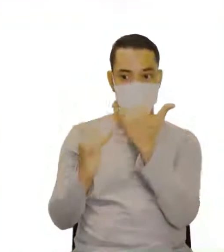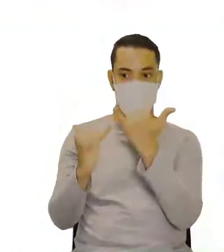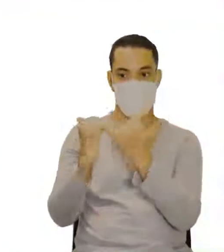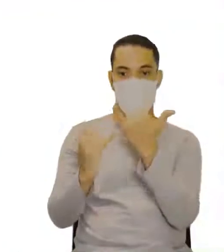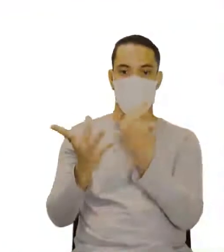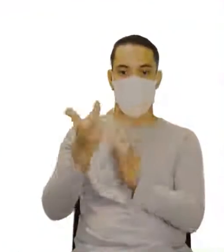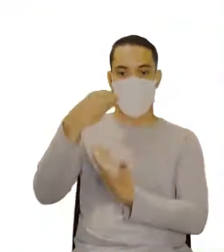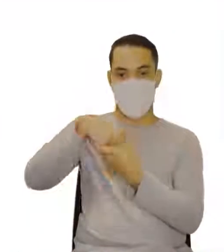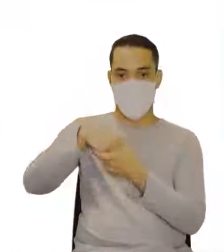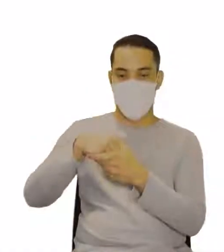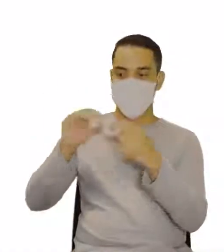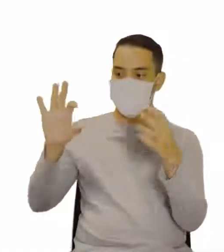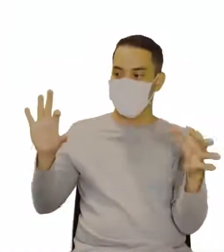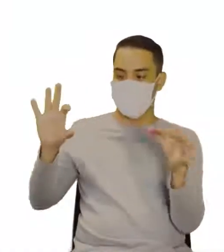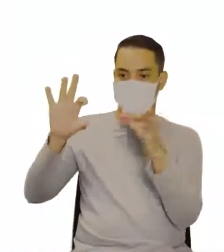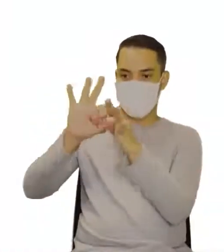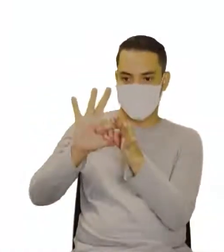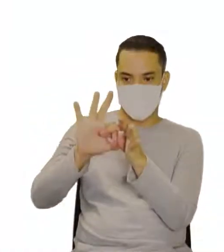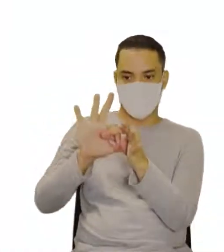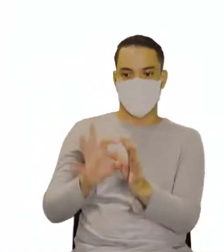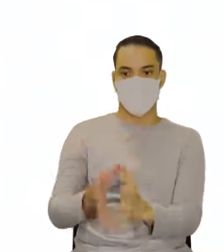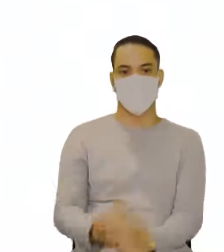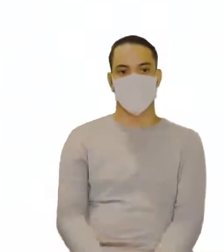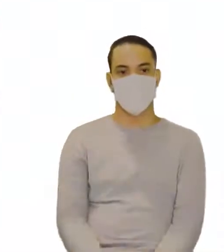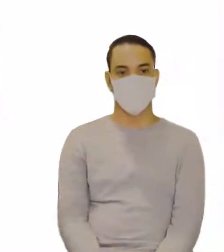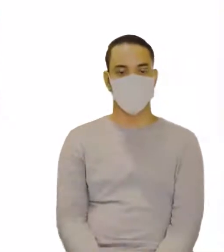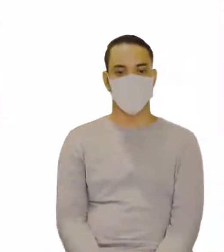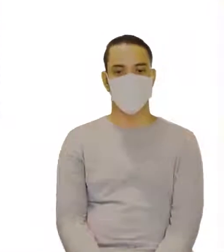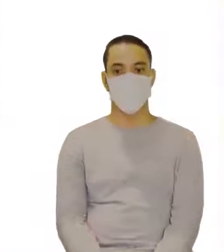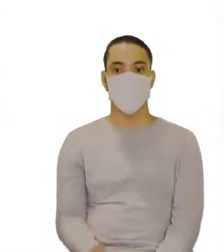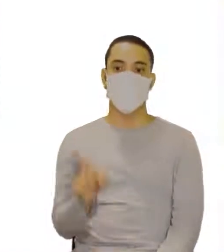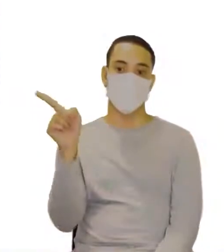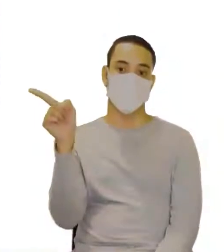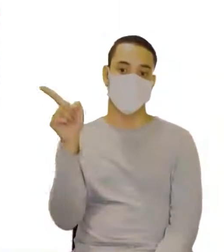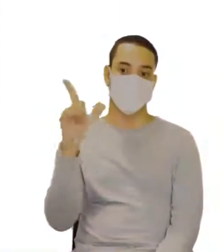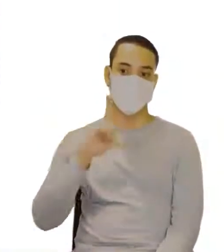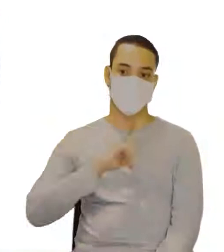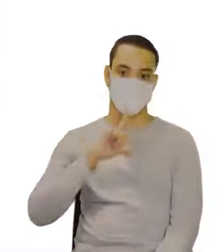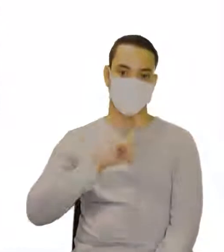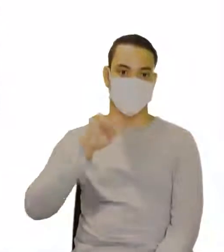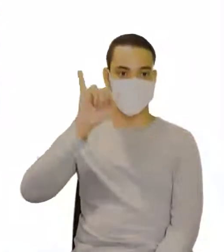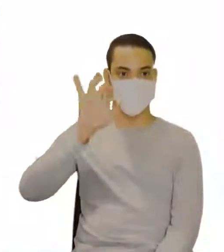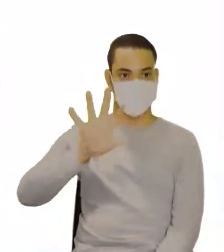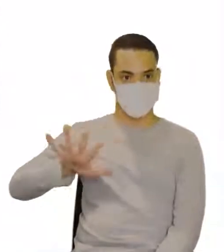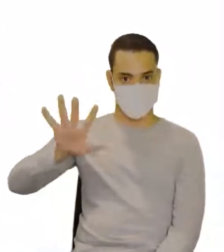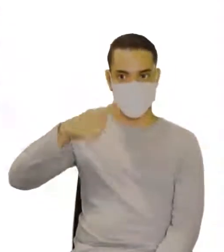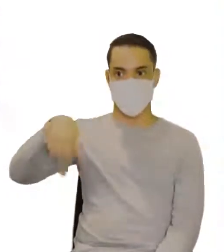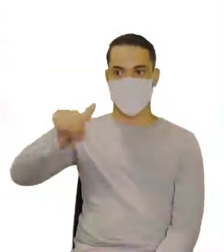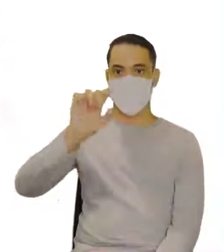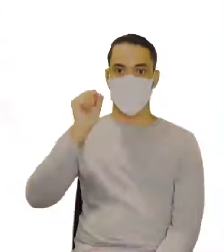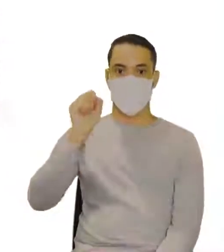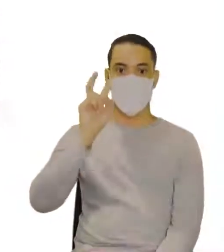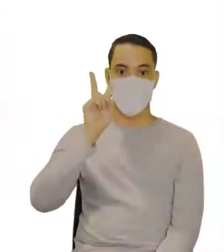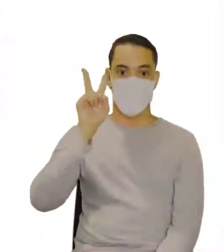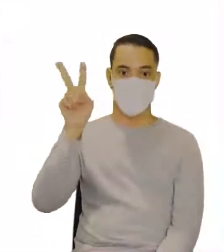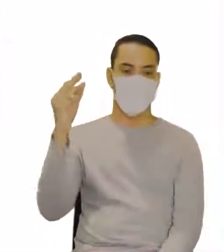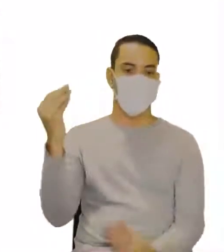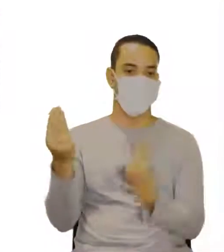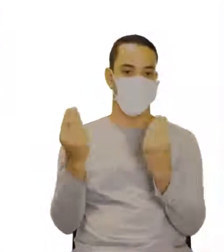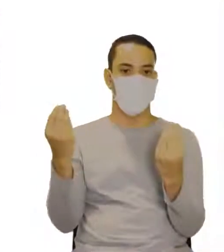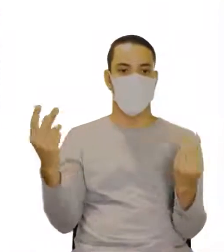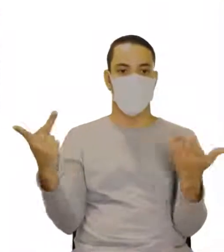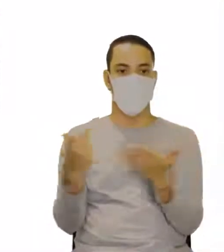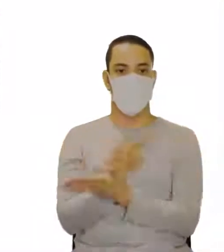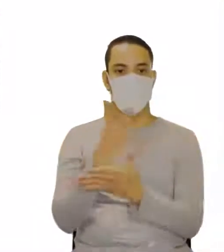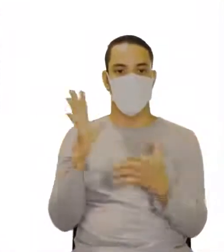com a associação de resistores. Aqui nós temos a figura, ó, vocês podem ver como estão